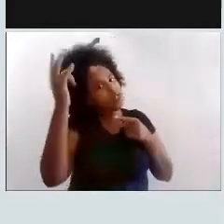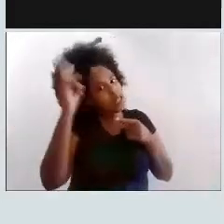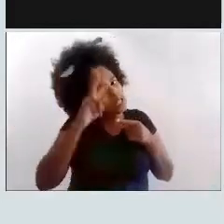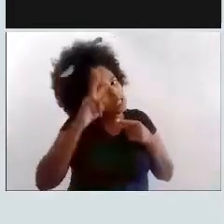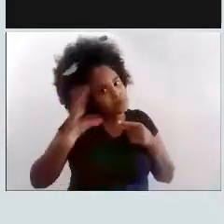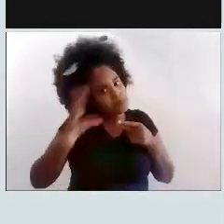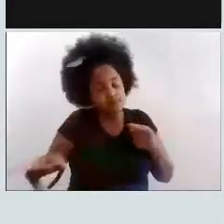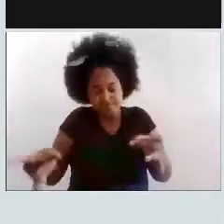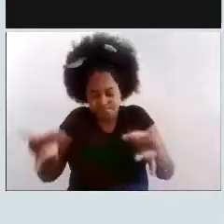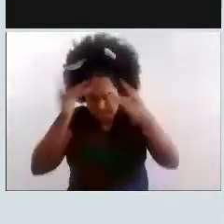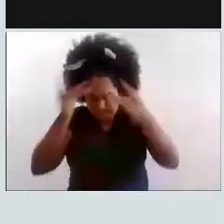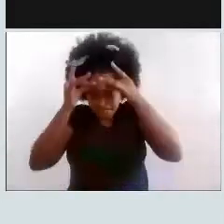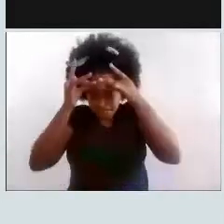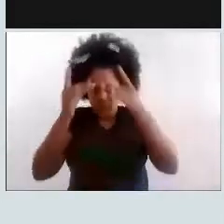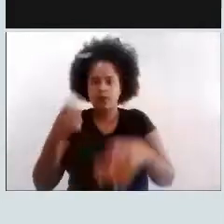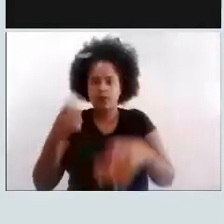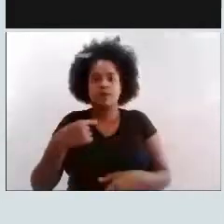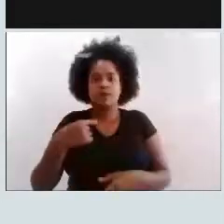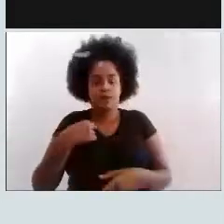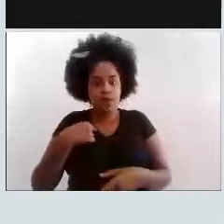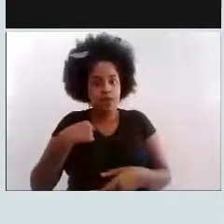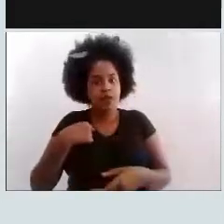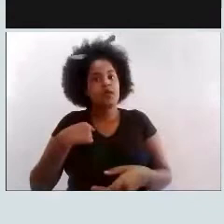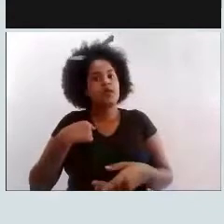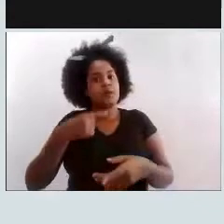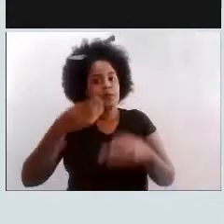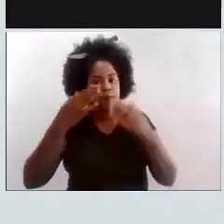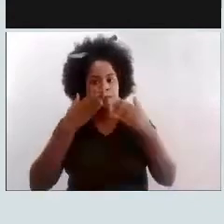vou cobrar isso na atividade.